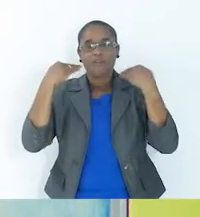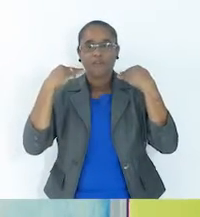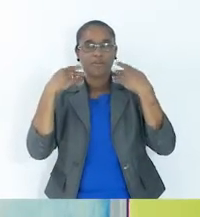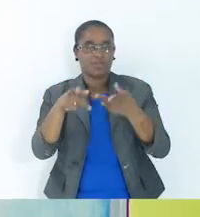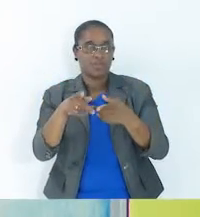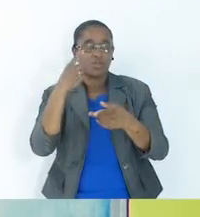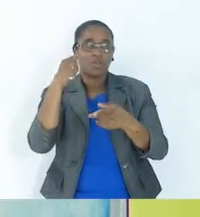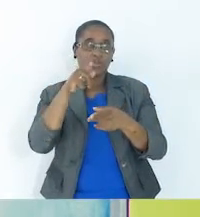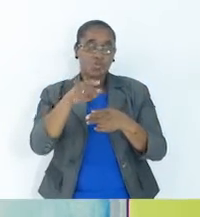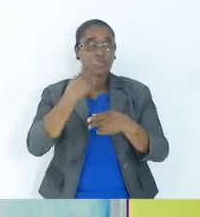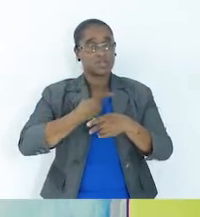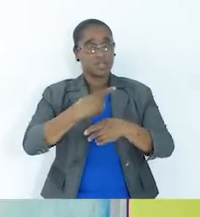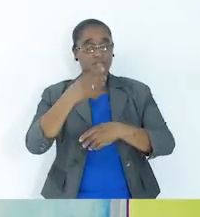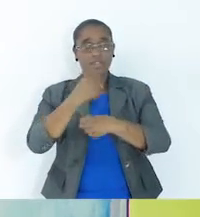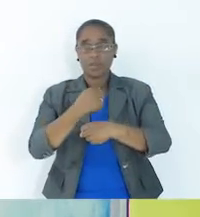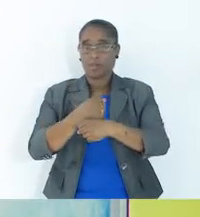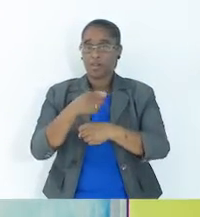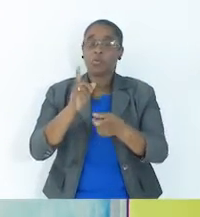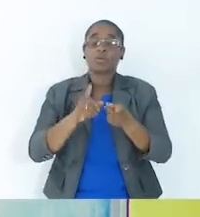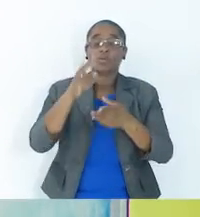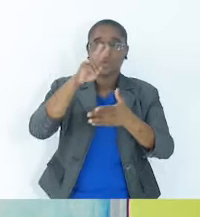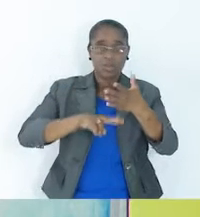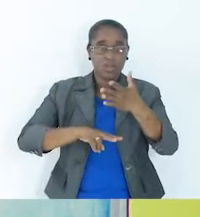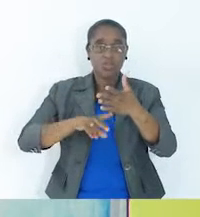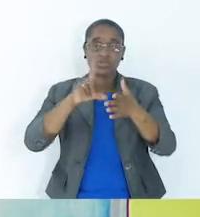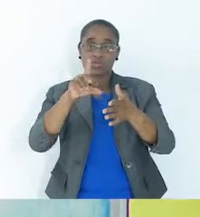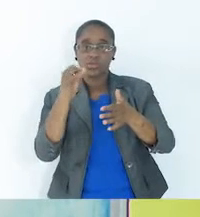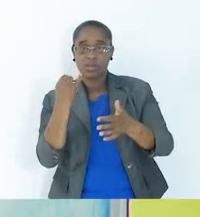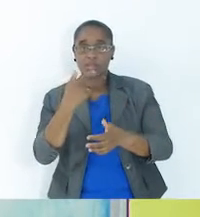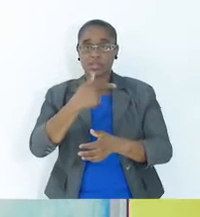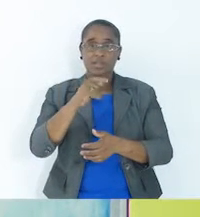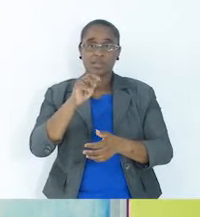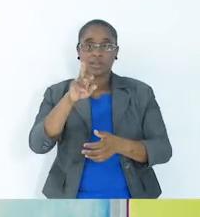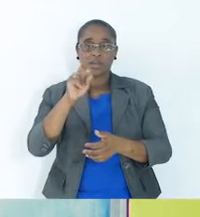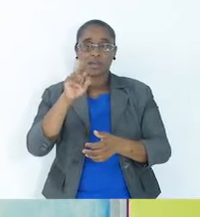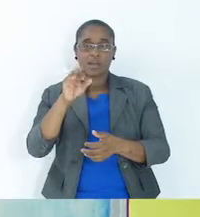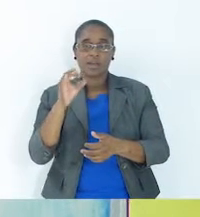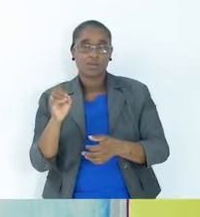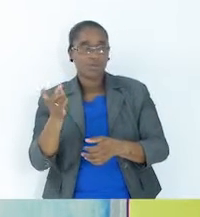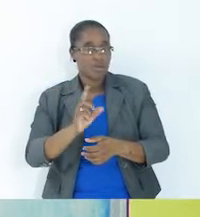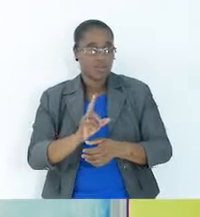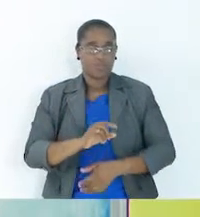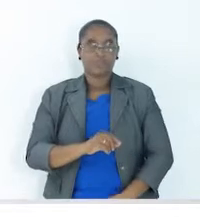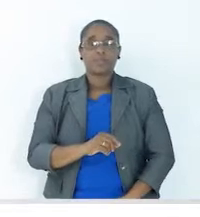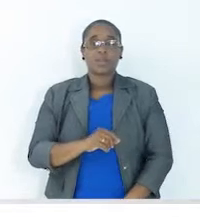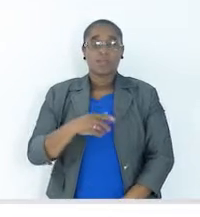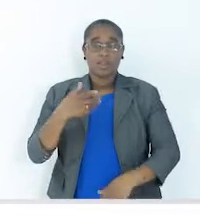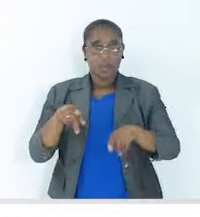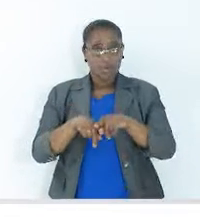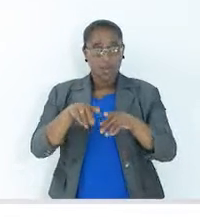porque será já trabalhar aquilo que é um texto não literário. A semelhança do